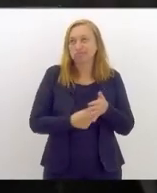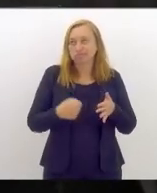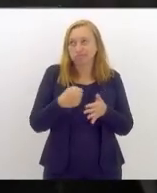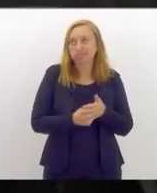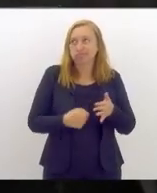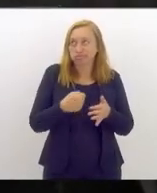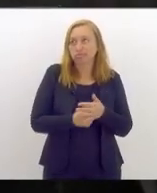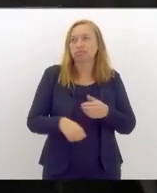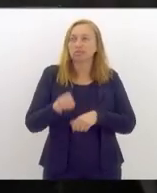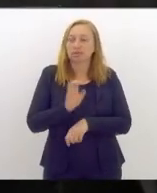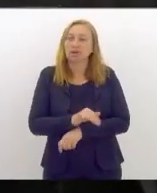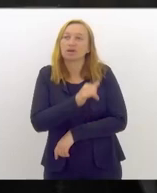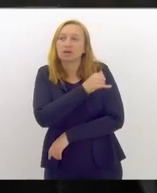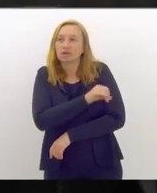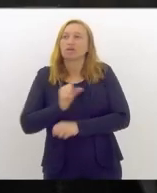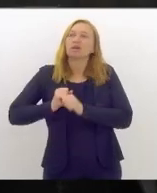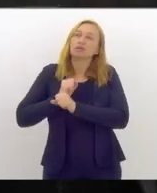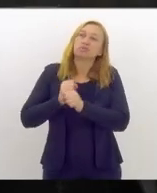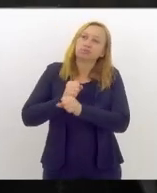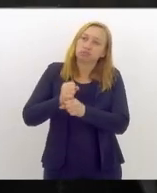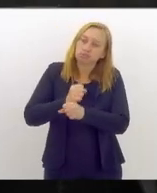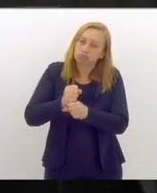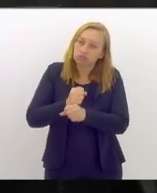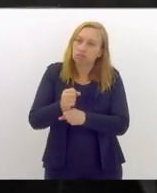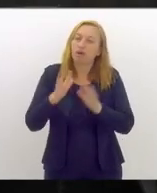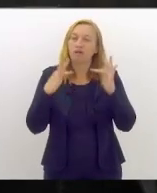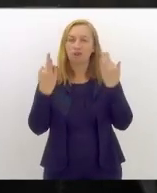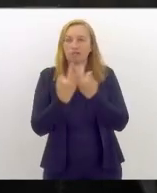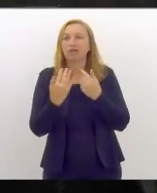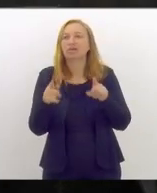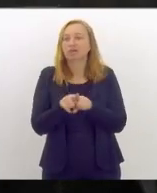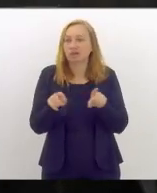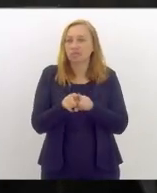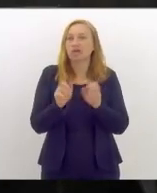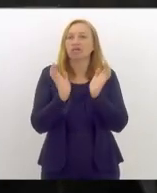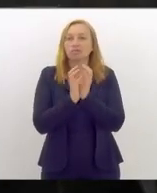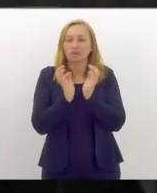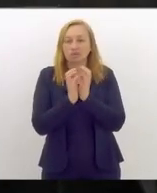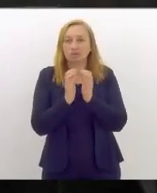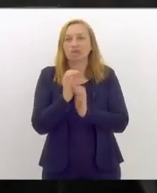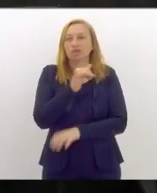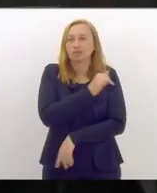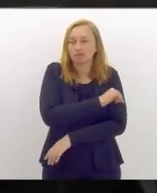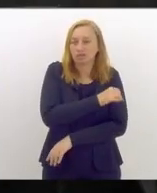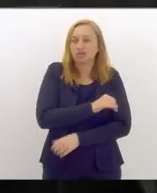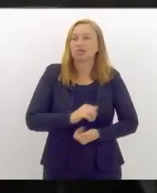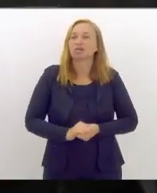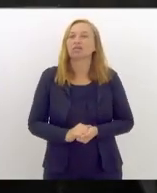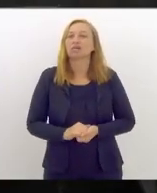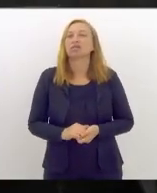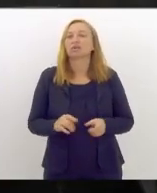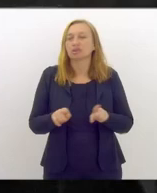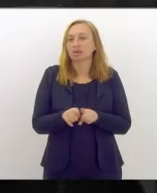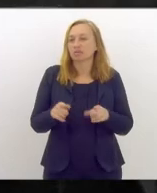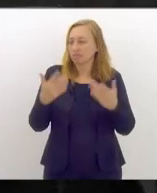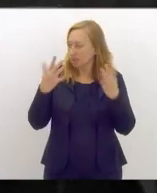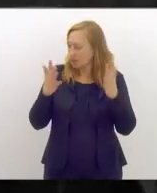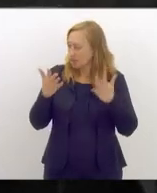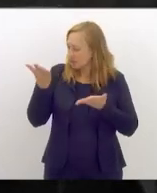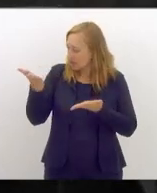Estado do Rio assim tipo de muitos anos a família também que esse dele é pernambucano carioca Então queria dedicar ele